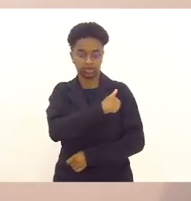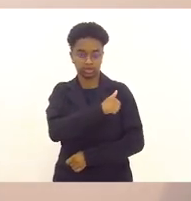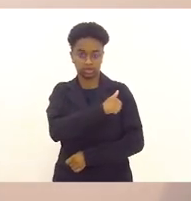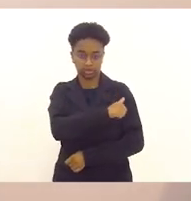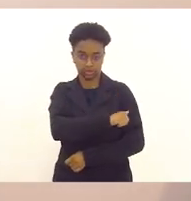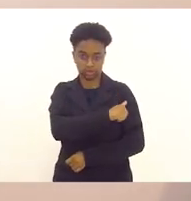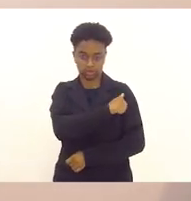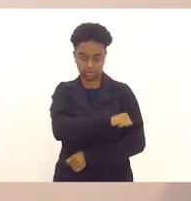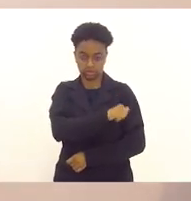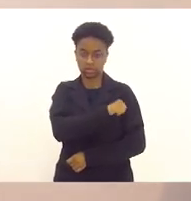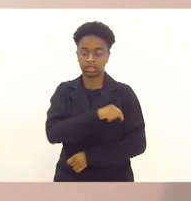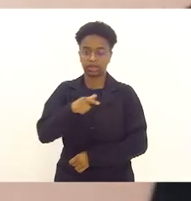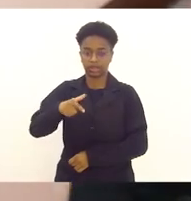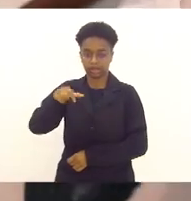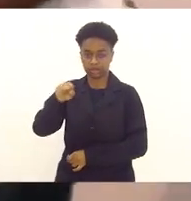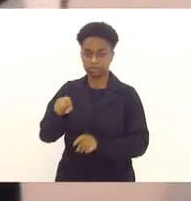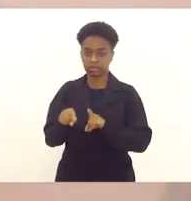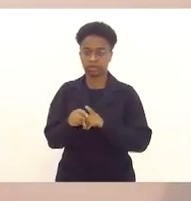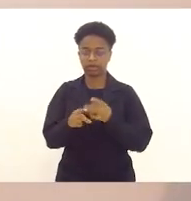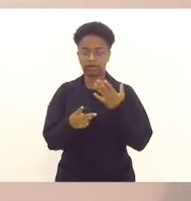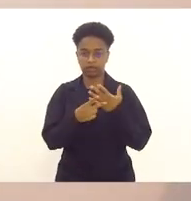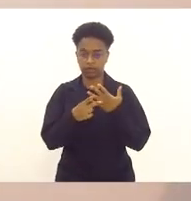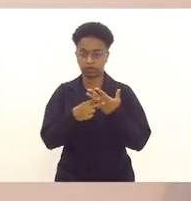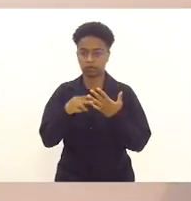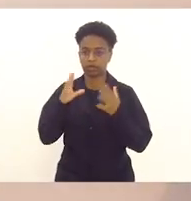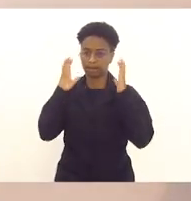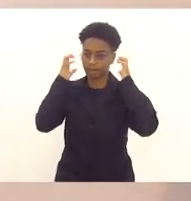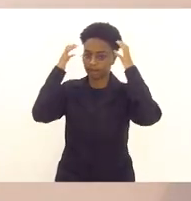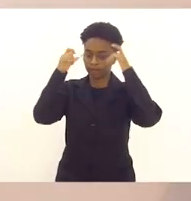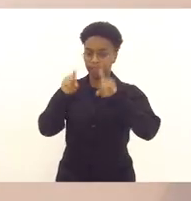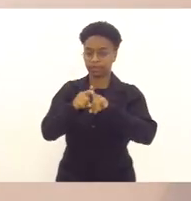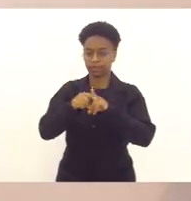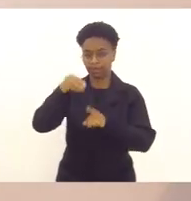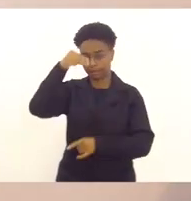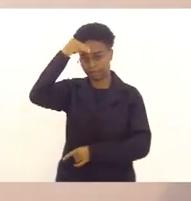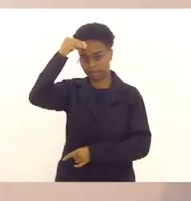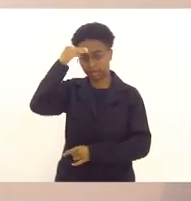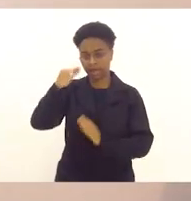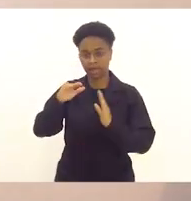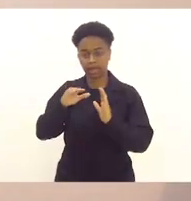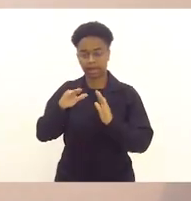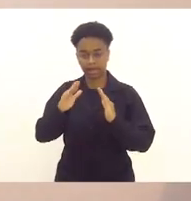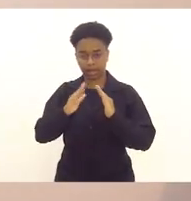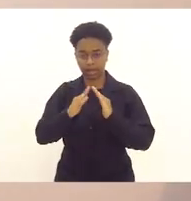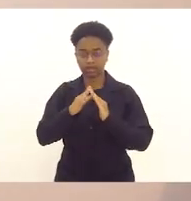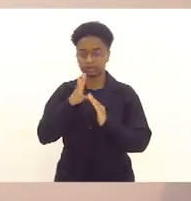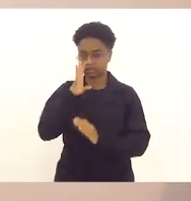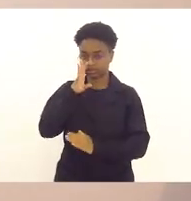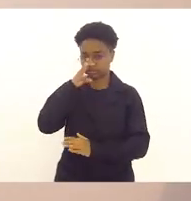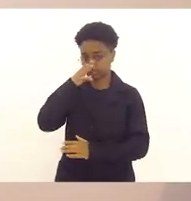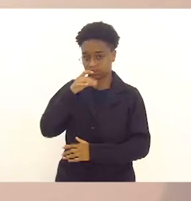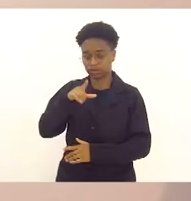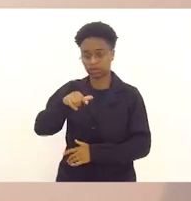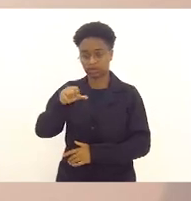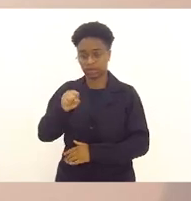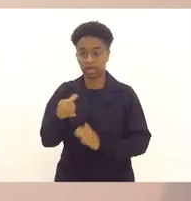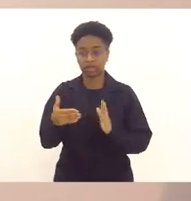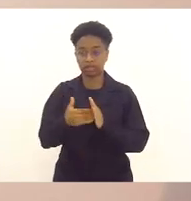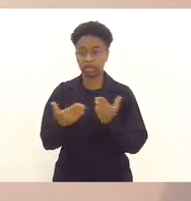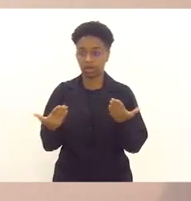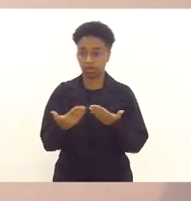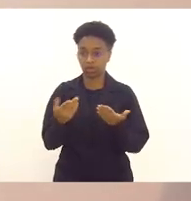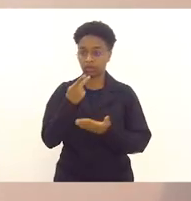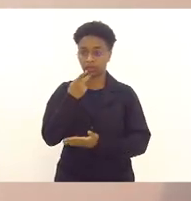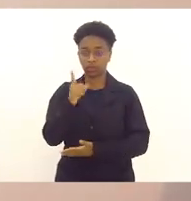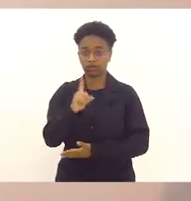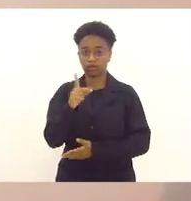Marielle Franco e madrinha da casa resistência lésbica até agora nessa audiência não foi